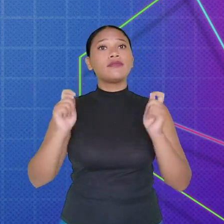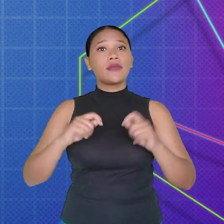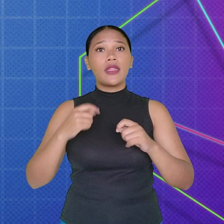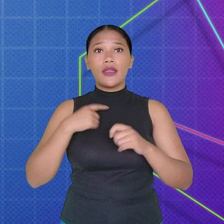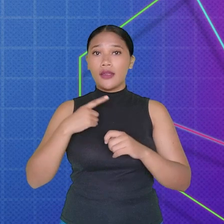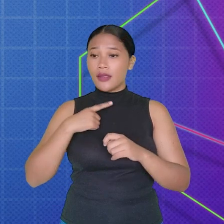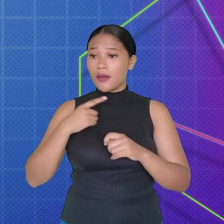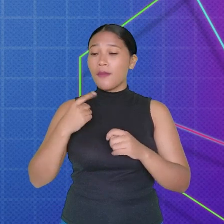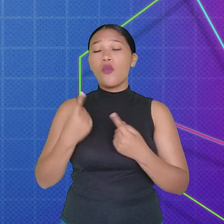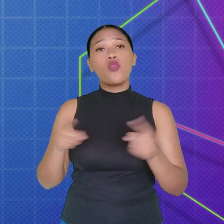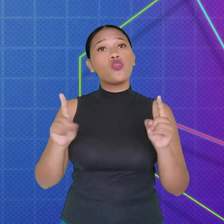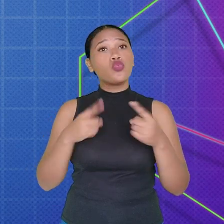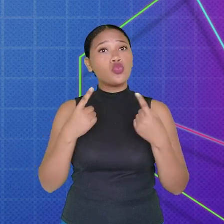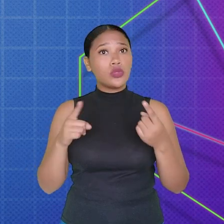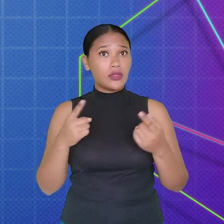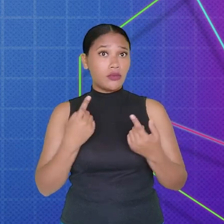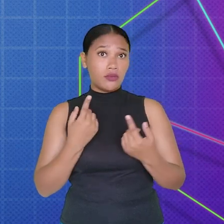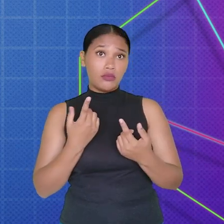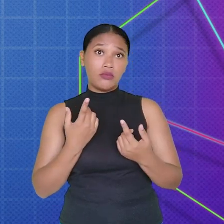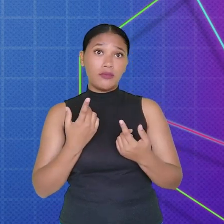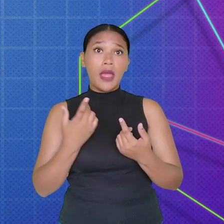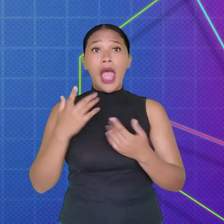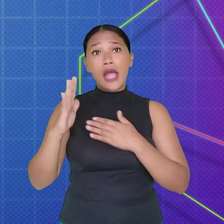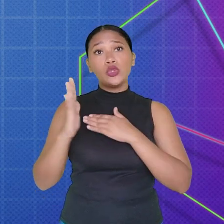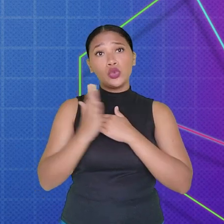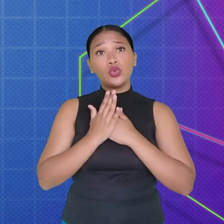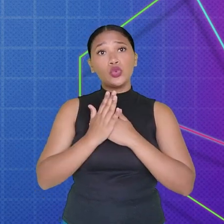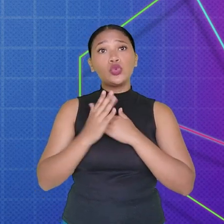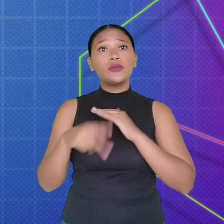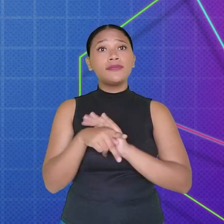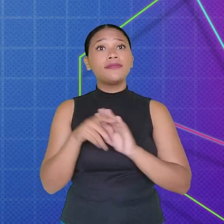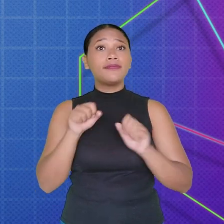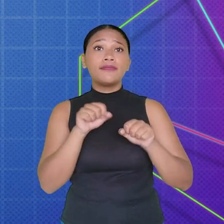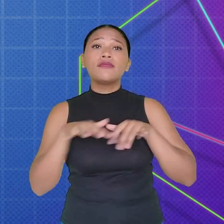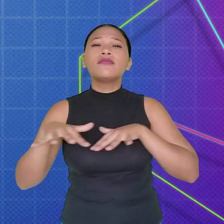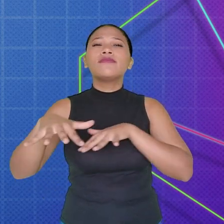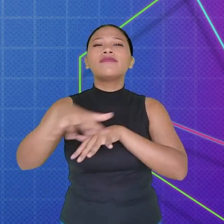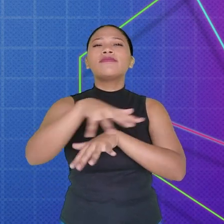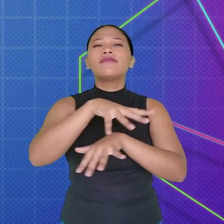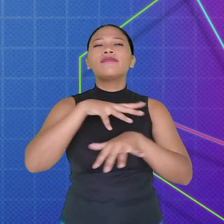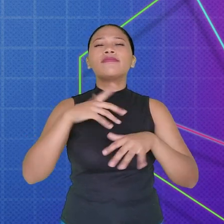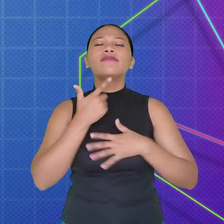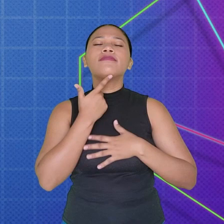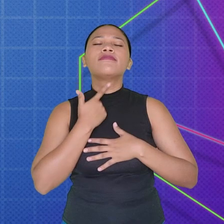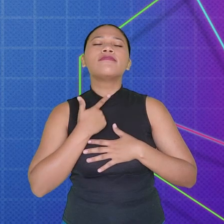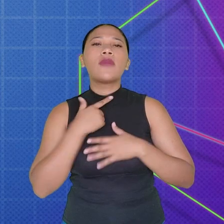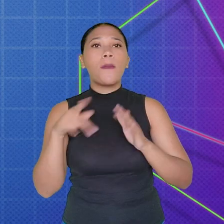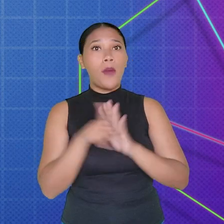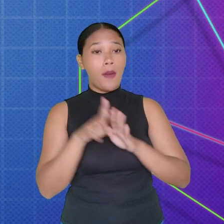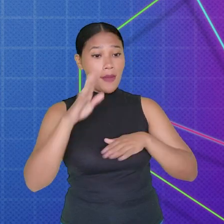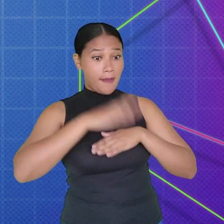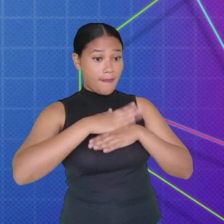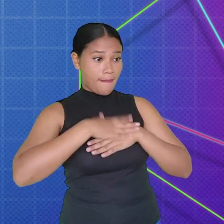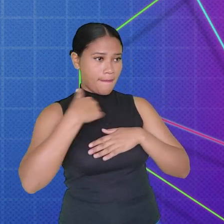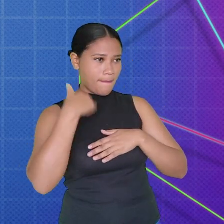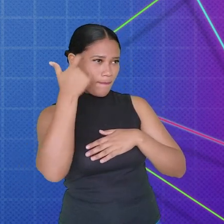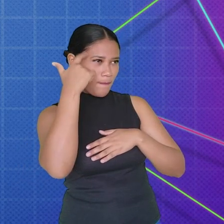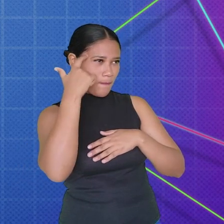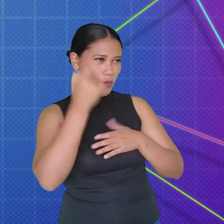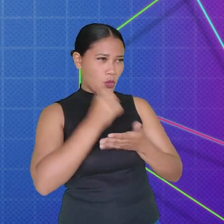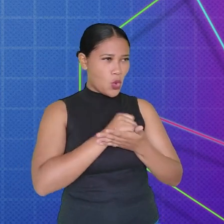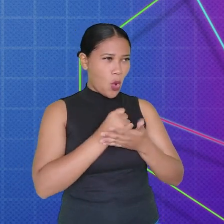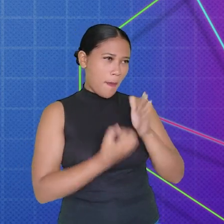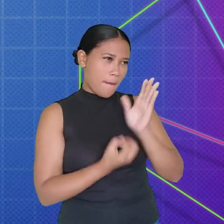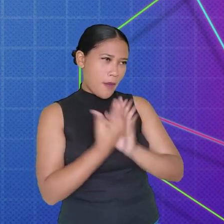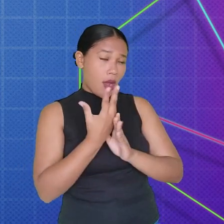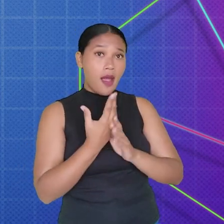ser usado para adicionar música de fundo ao jogo, o que ajuda a criar uma atmosfera e o clima desejado pelo desenvolvedor. A